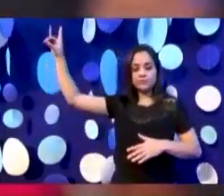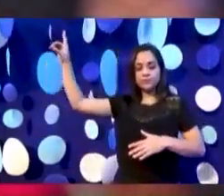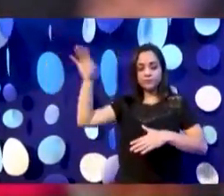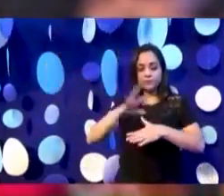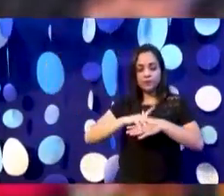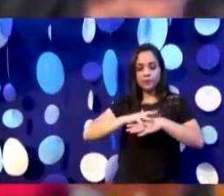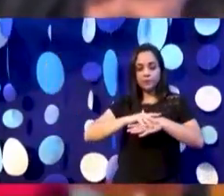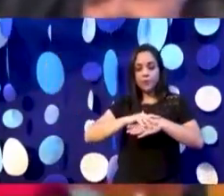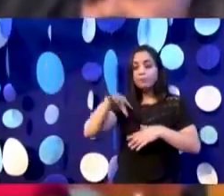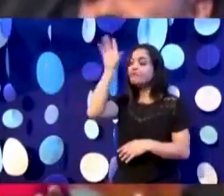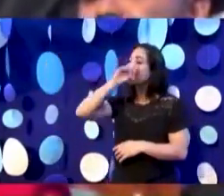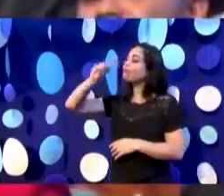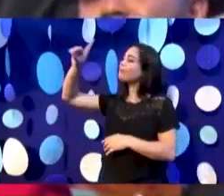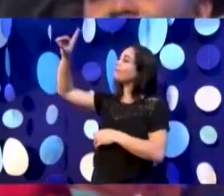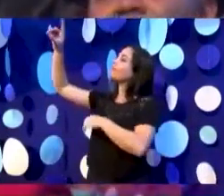cuido de ti.